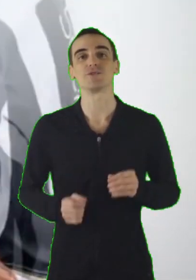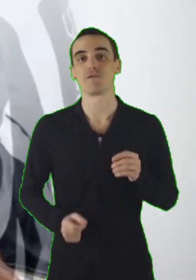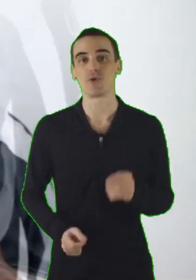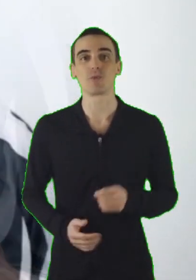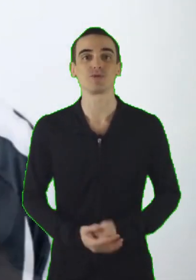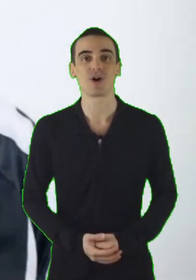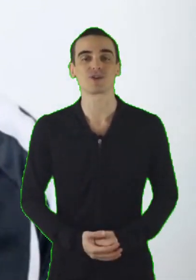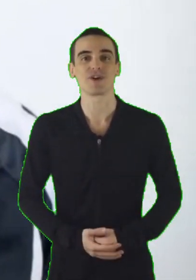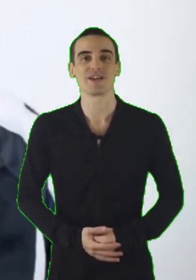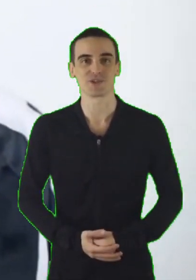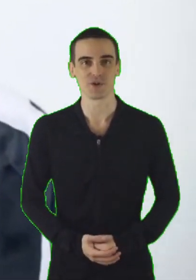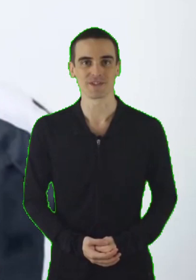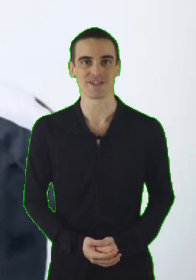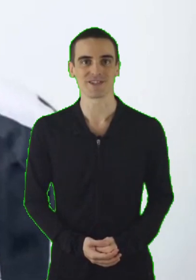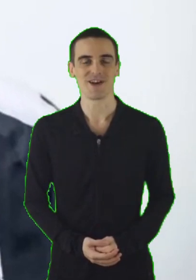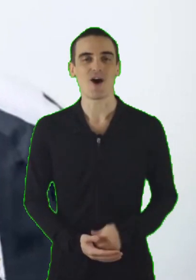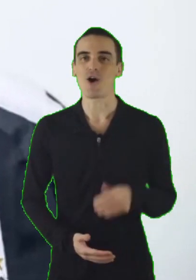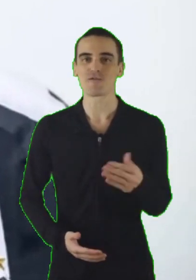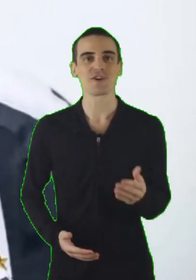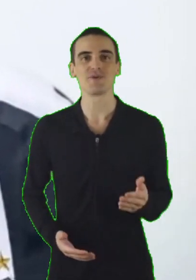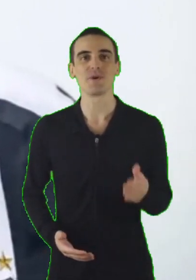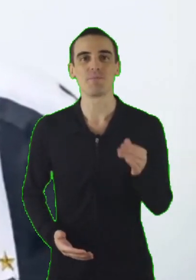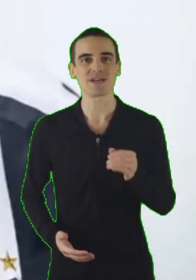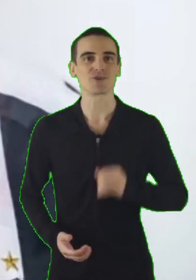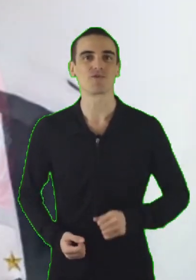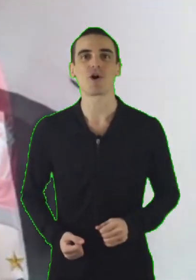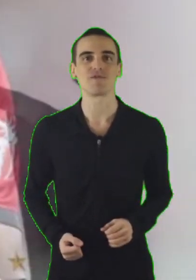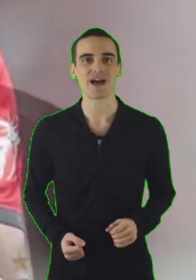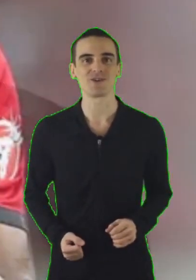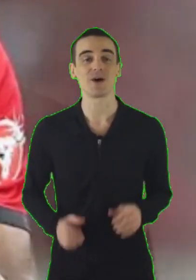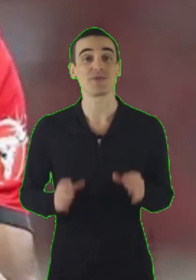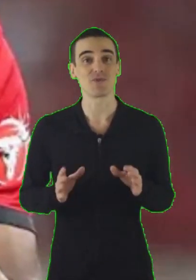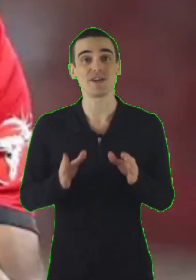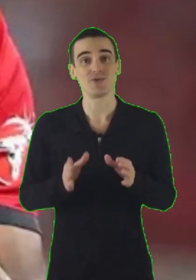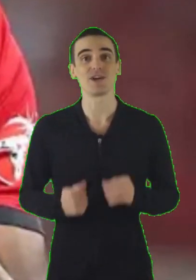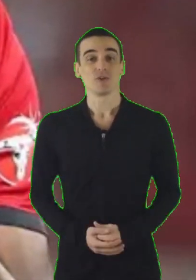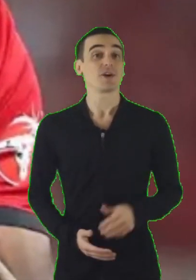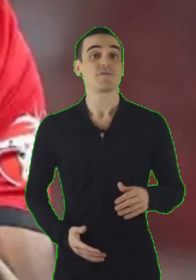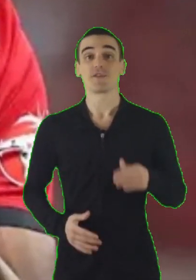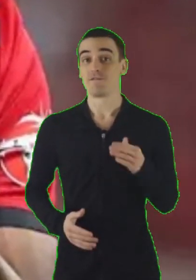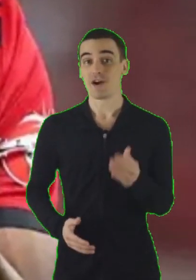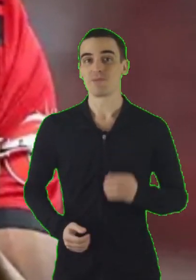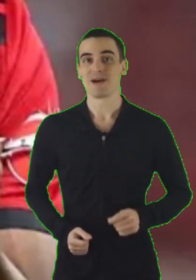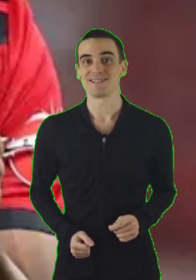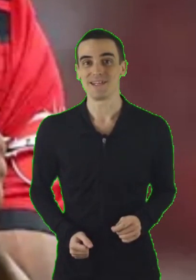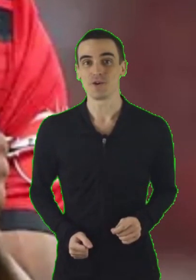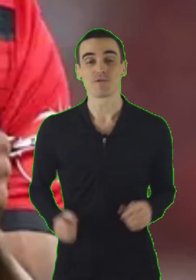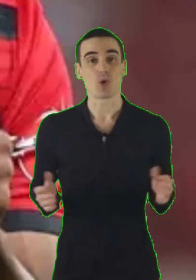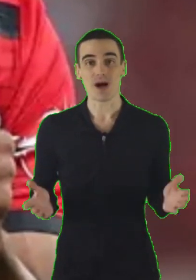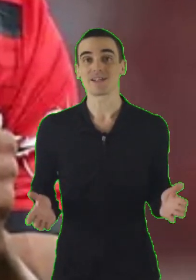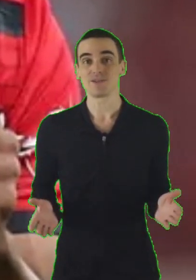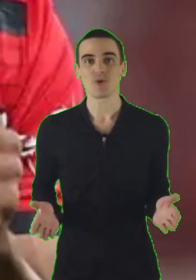as negociações sejam concluídas com sucesso, Jean Lucas se juntará ao elenco do Cruzeiro e terá a chance de se destacar em uma das principais equipes do